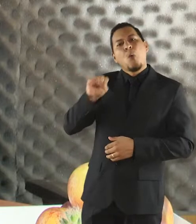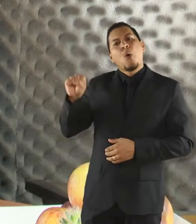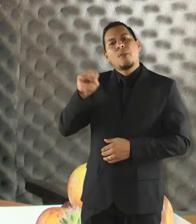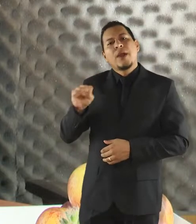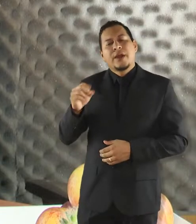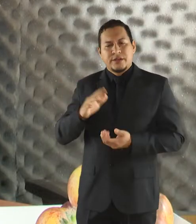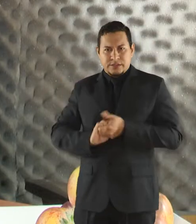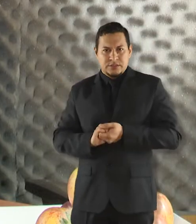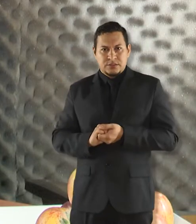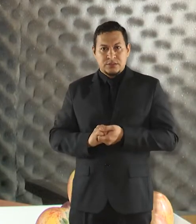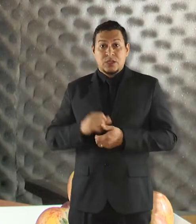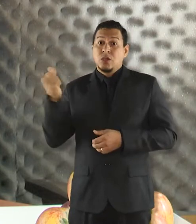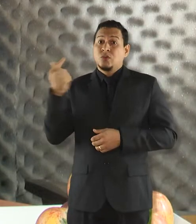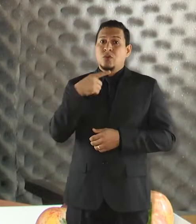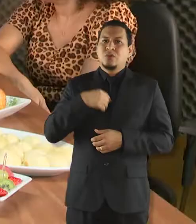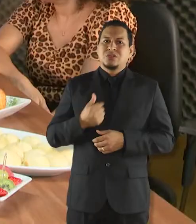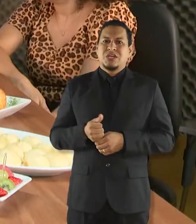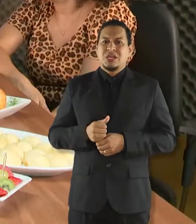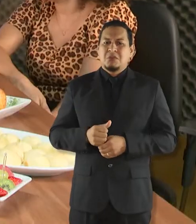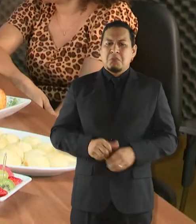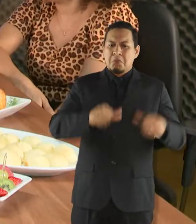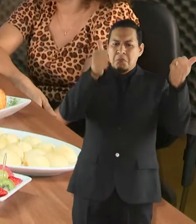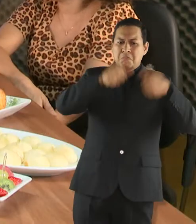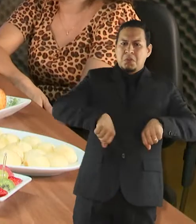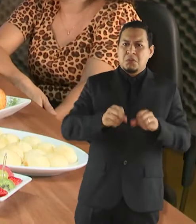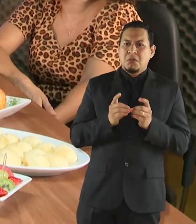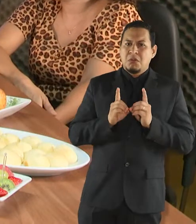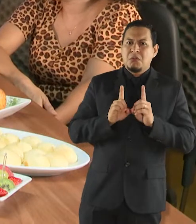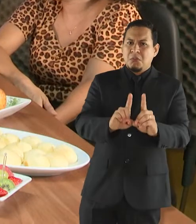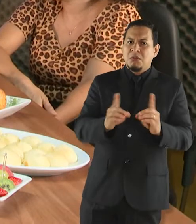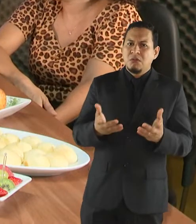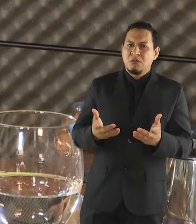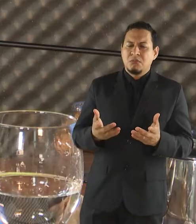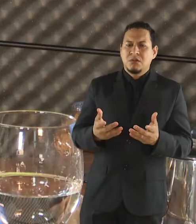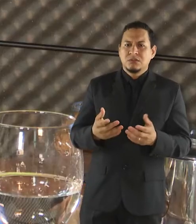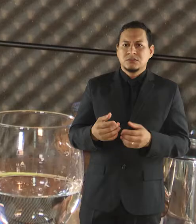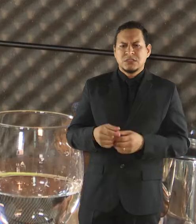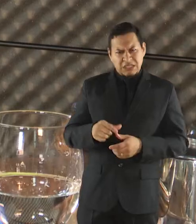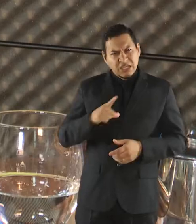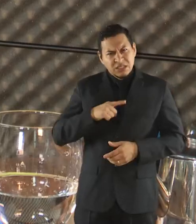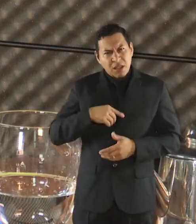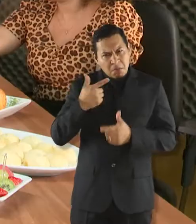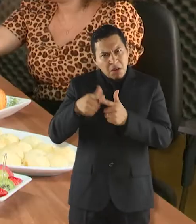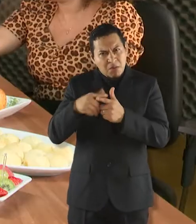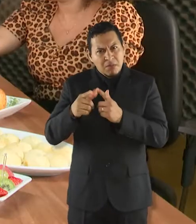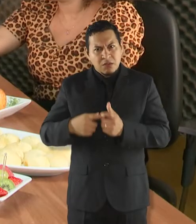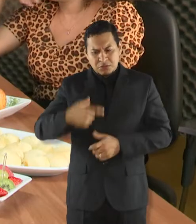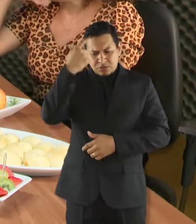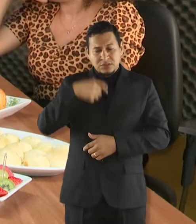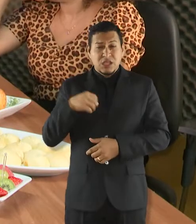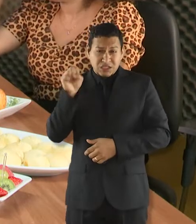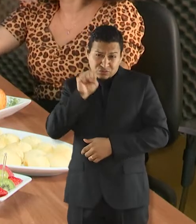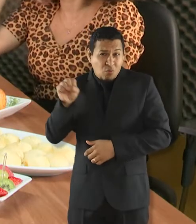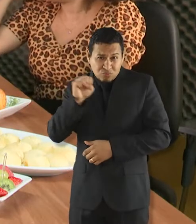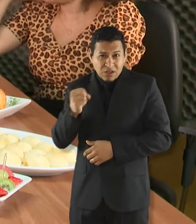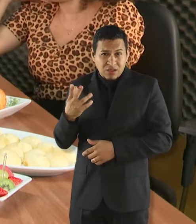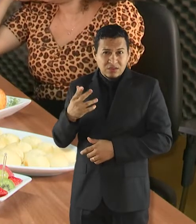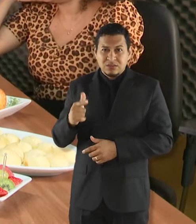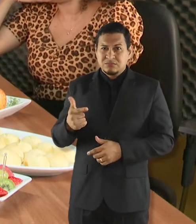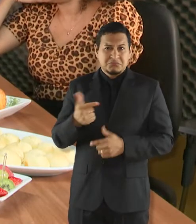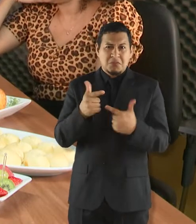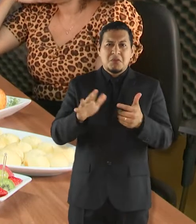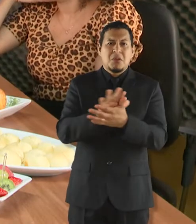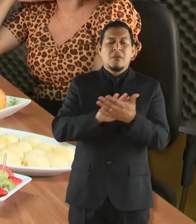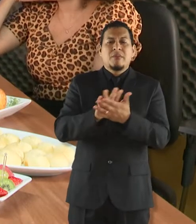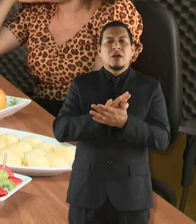sozinho do que mal acompanhada, né? Exatamente. Tem problema ficar solteira? Nenhum. Hoje você é Nossa solteira, né, minha senhora, amiga? tem nada. Nenhum Hoje você problema.